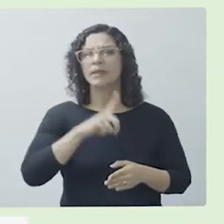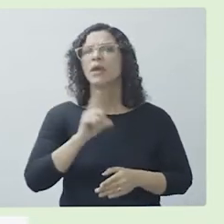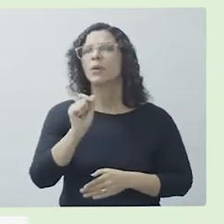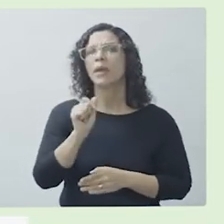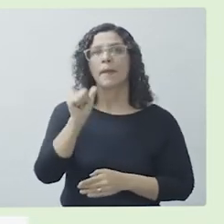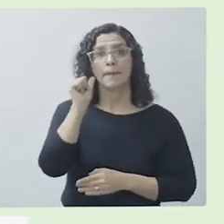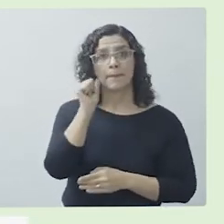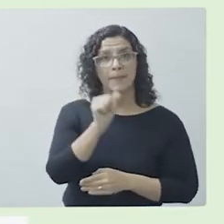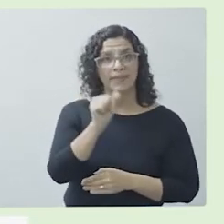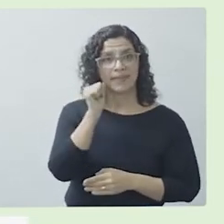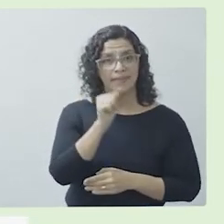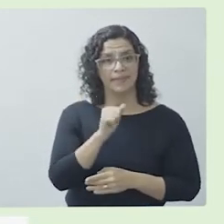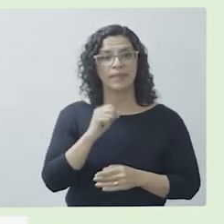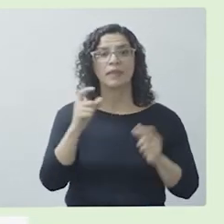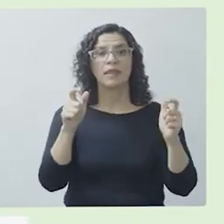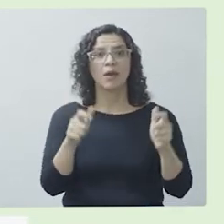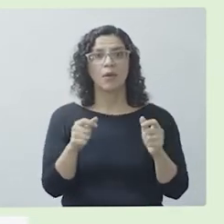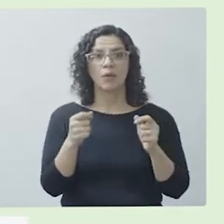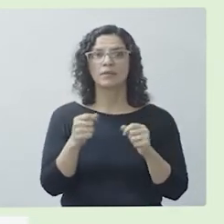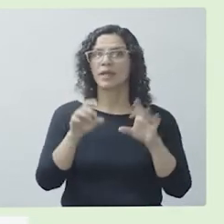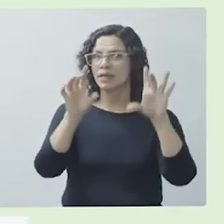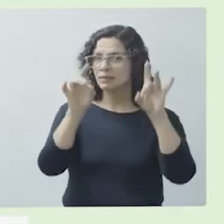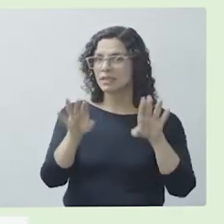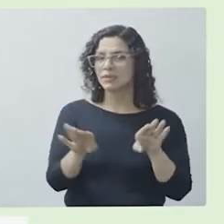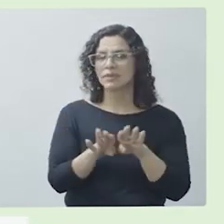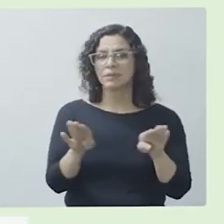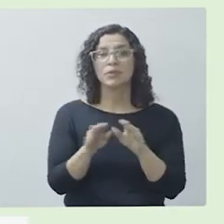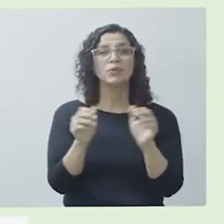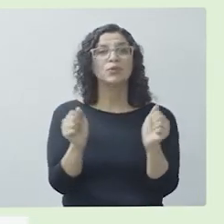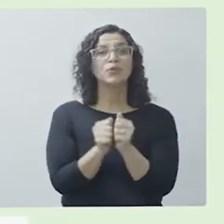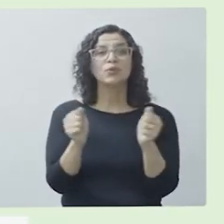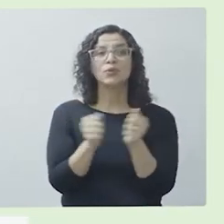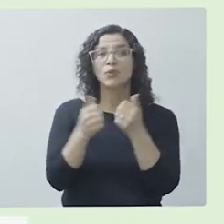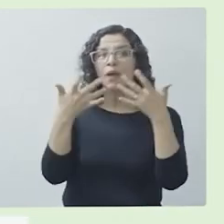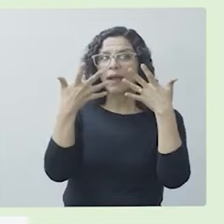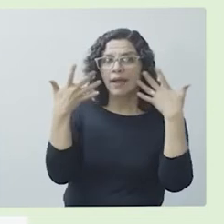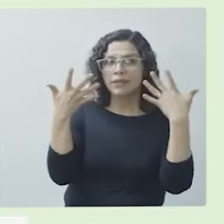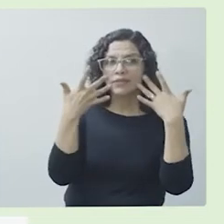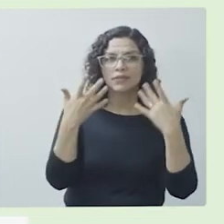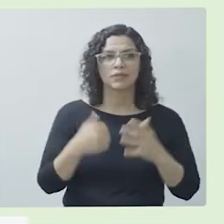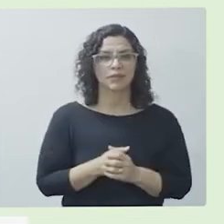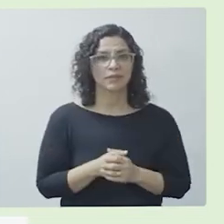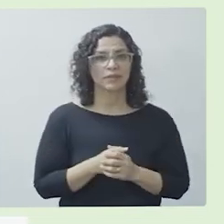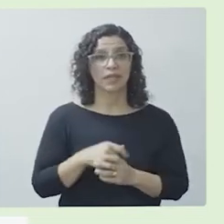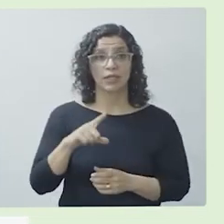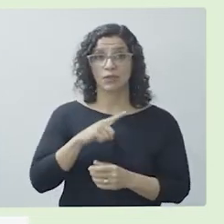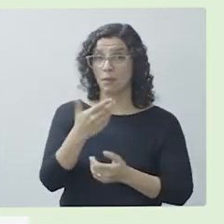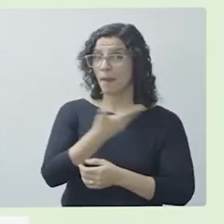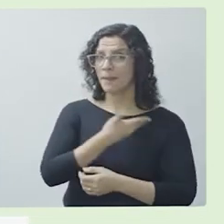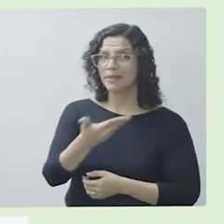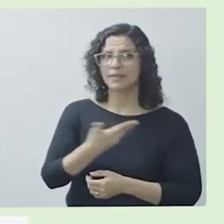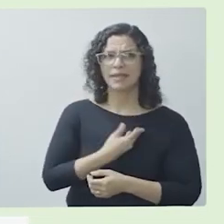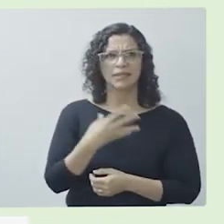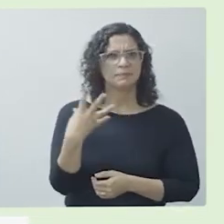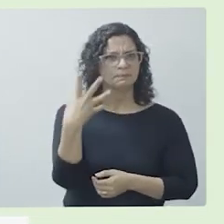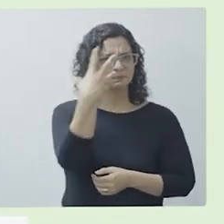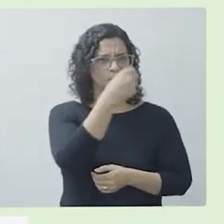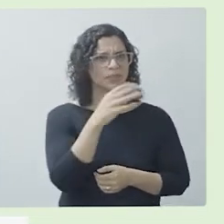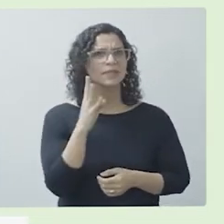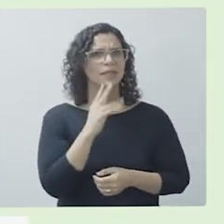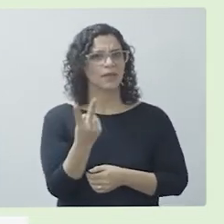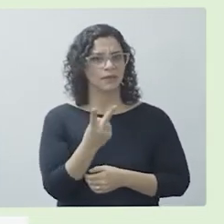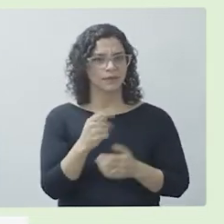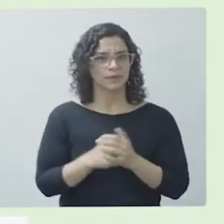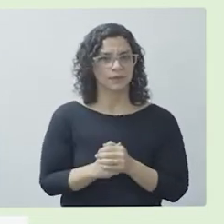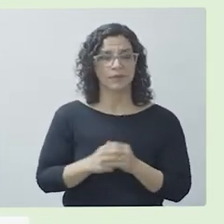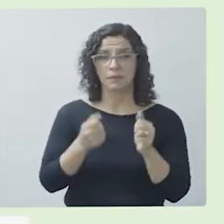é a imagem dessa menina muito especial com a sua gatinha. Elas tinham uma amizade